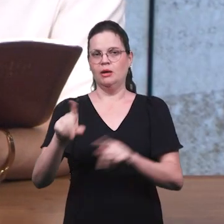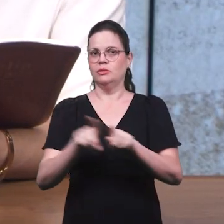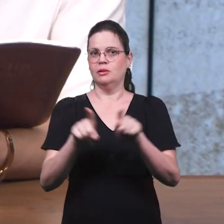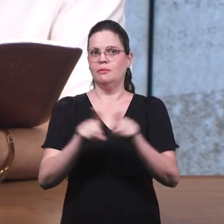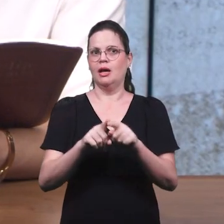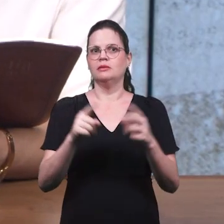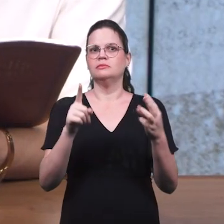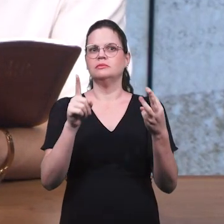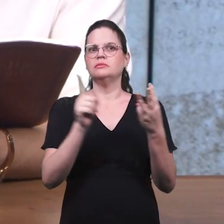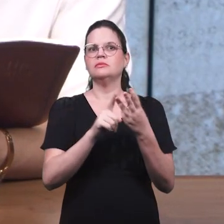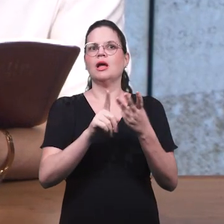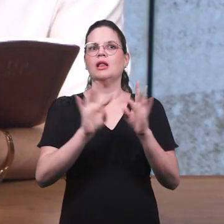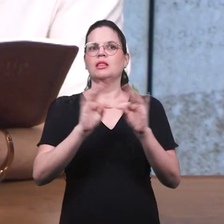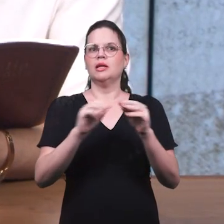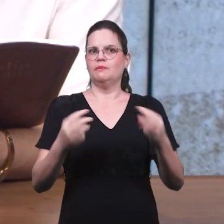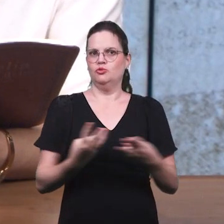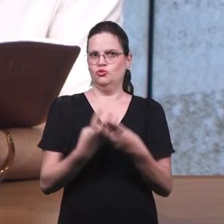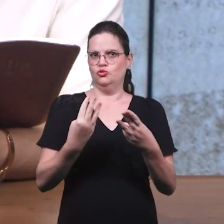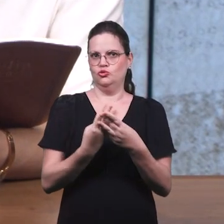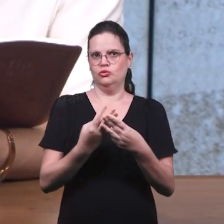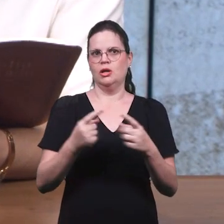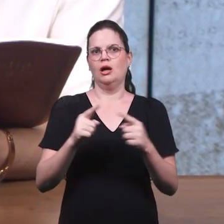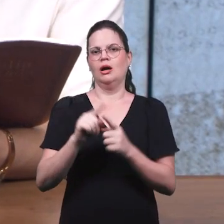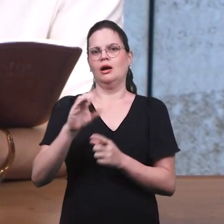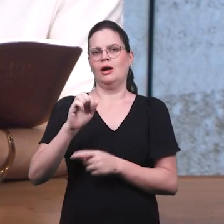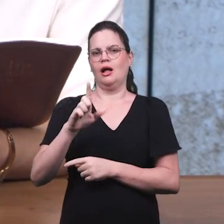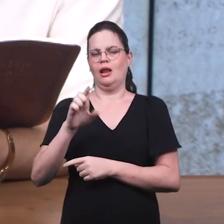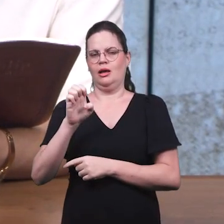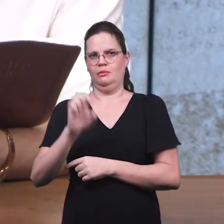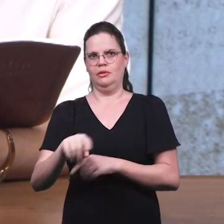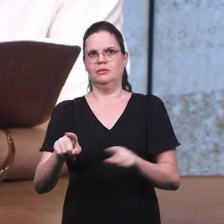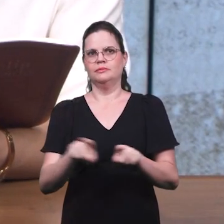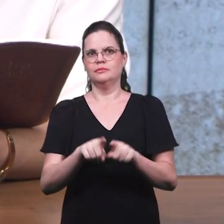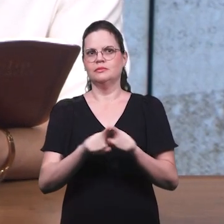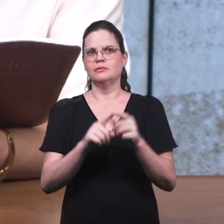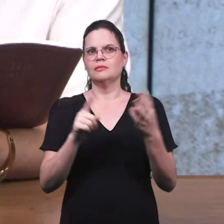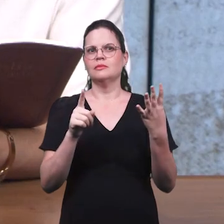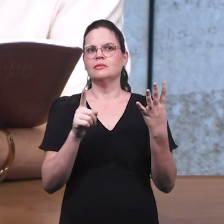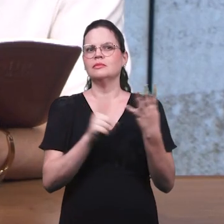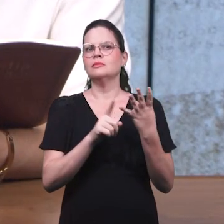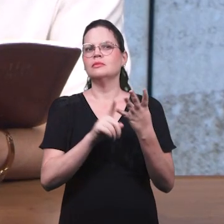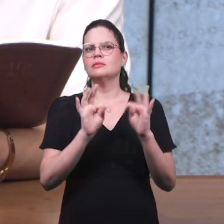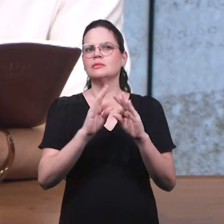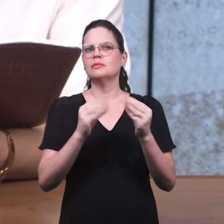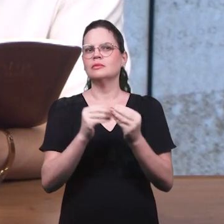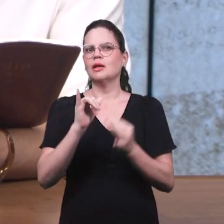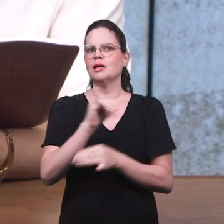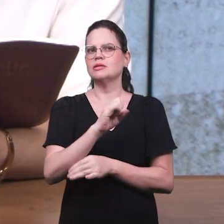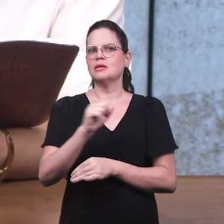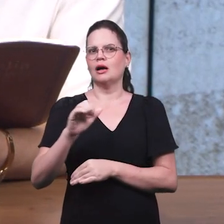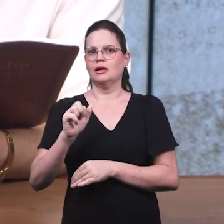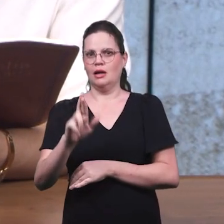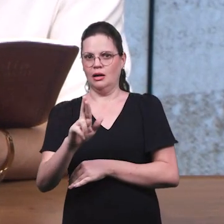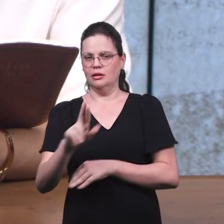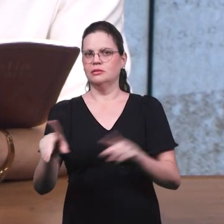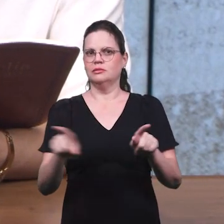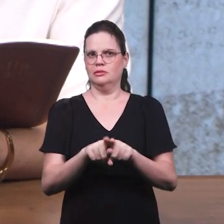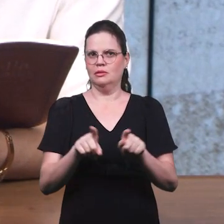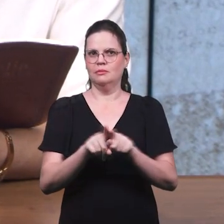Ori; da tribo de Judá, Calebe, filho de Jefoné; da tribo de